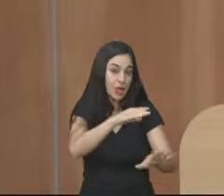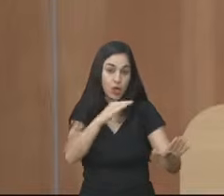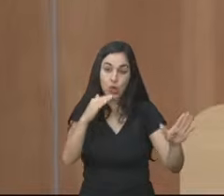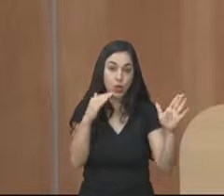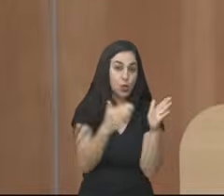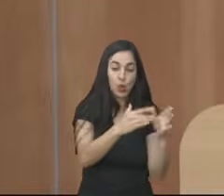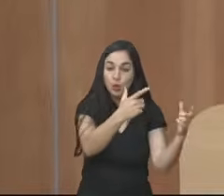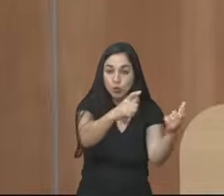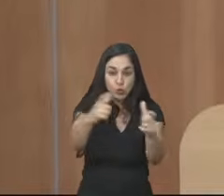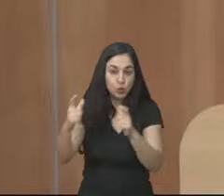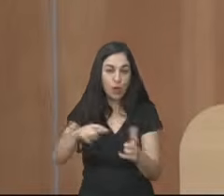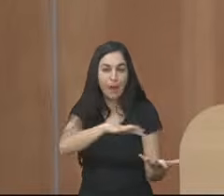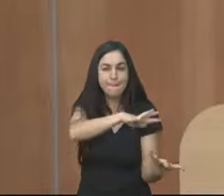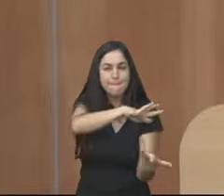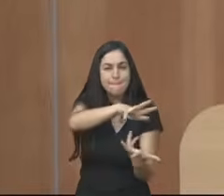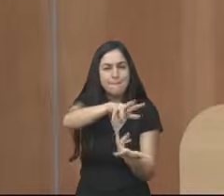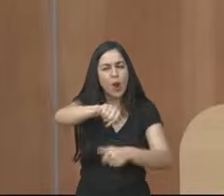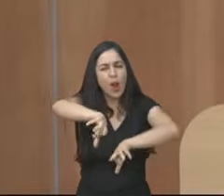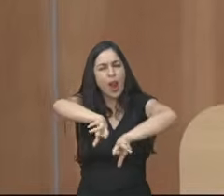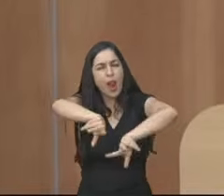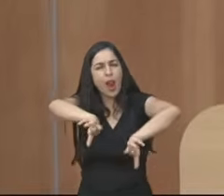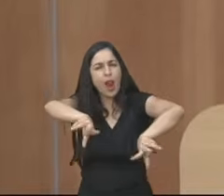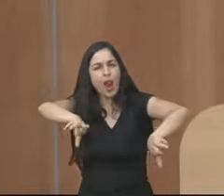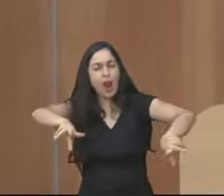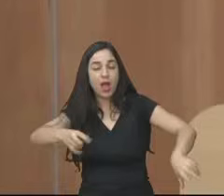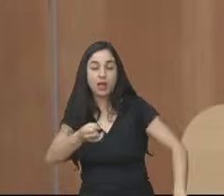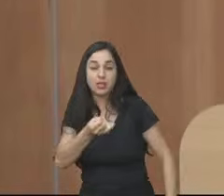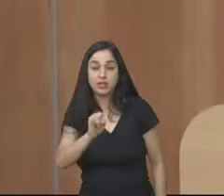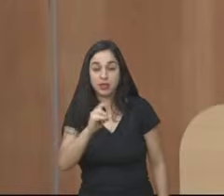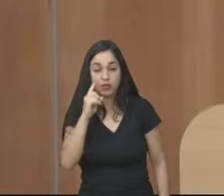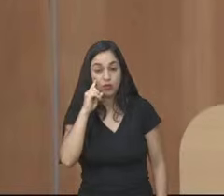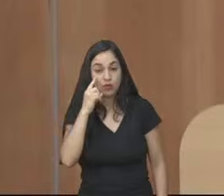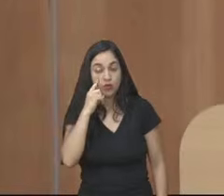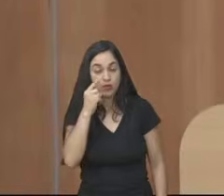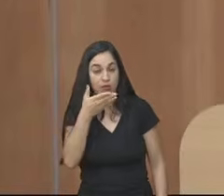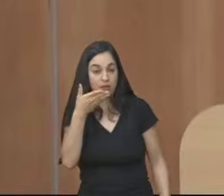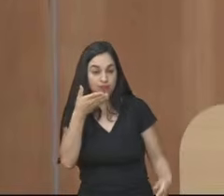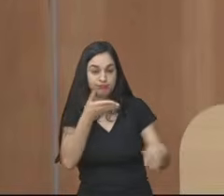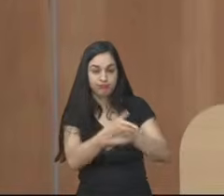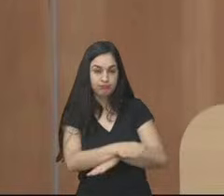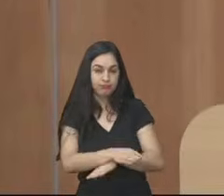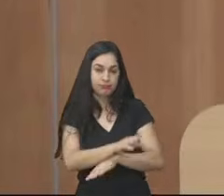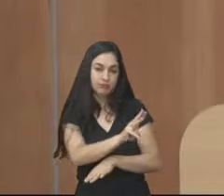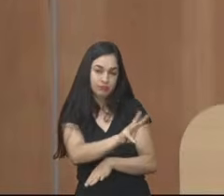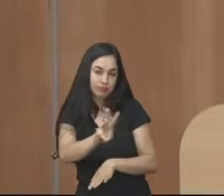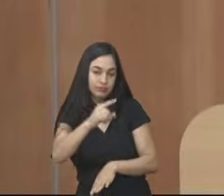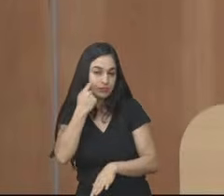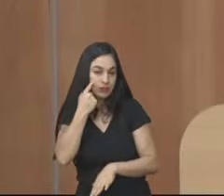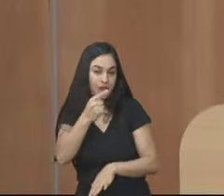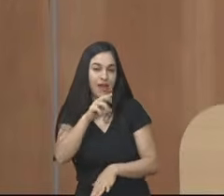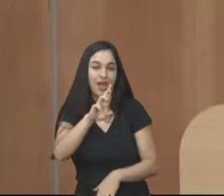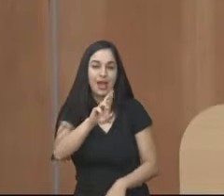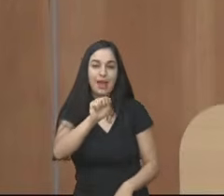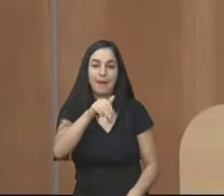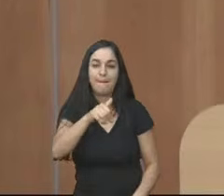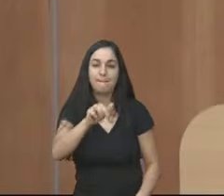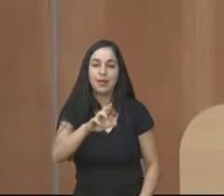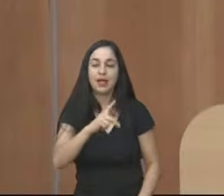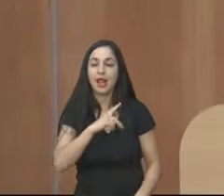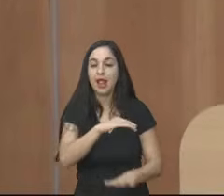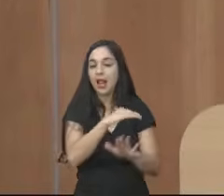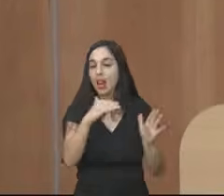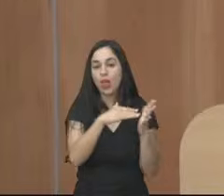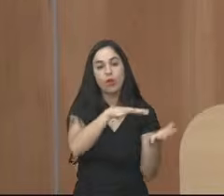inteiro, se vocês acompanharem, pode entrar lá, que vocês veem o trabalho que é da Remar no mundo inteiro,